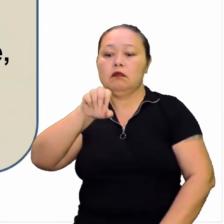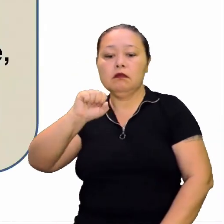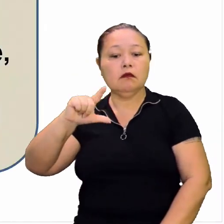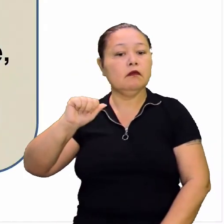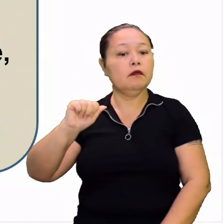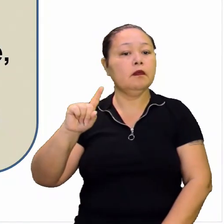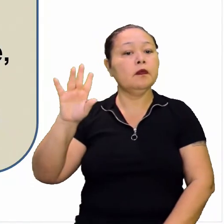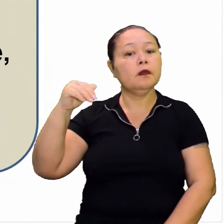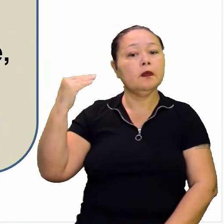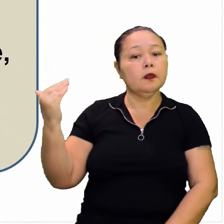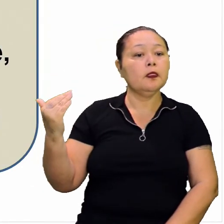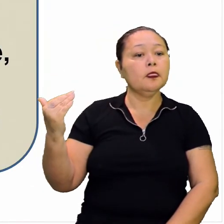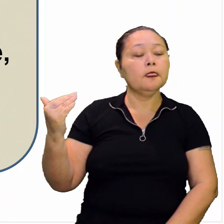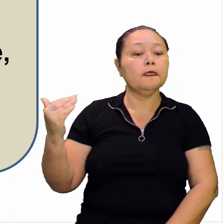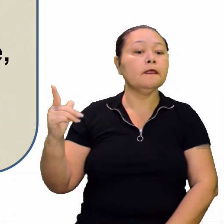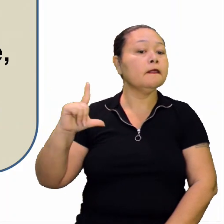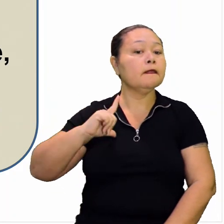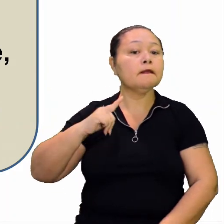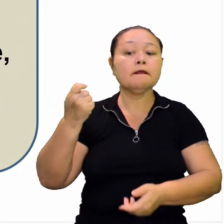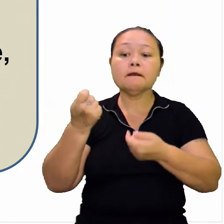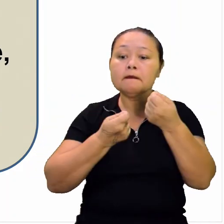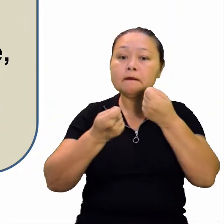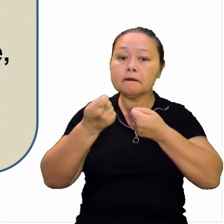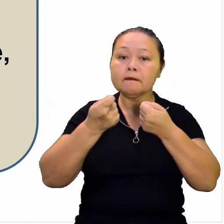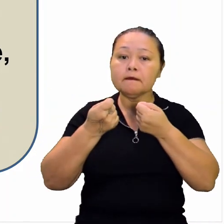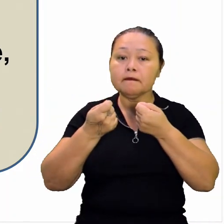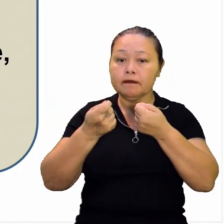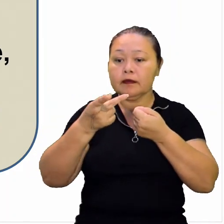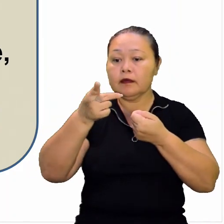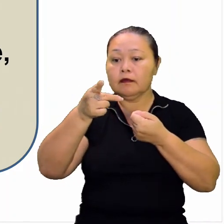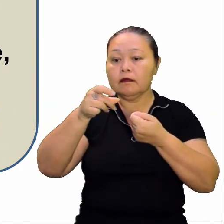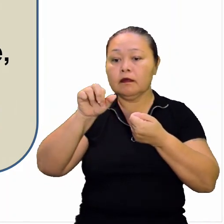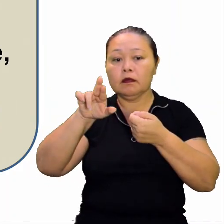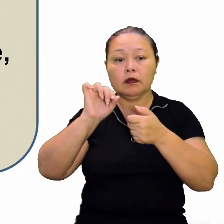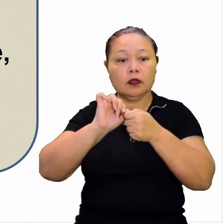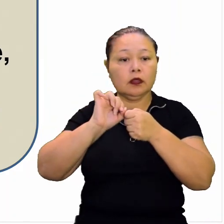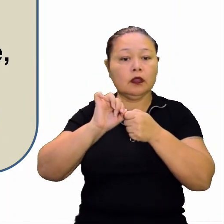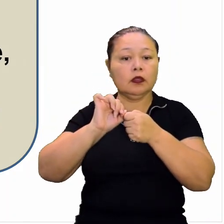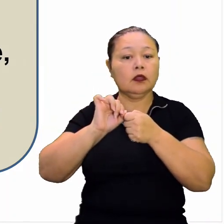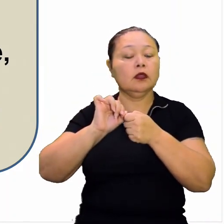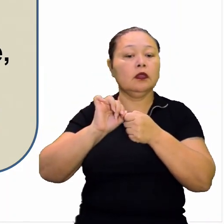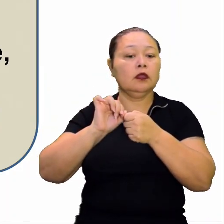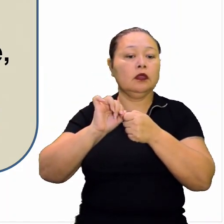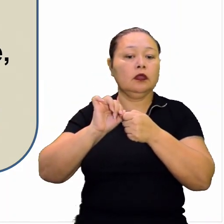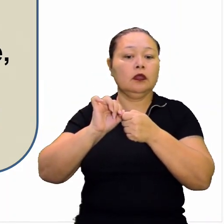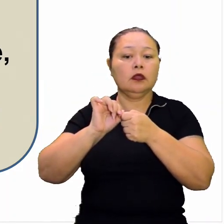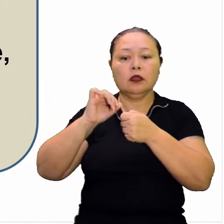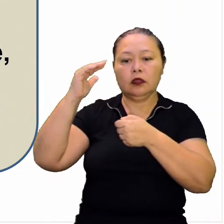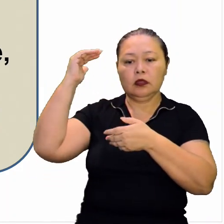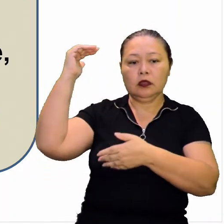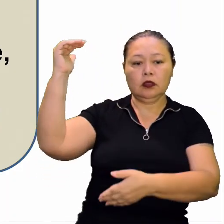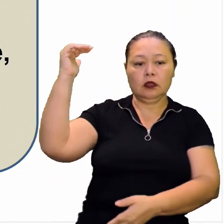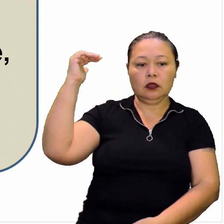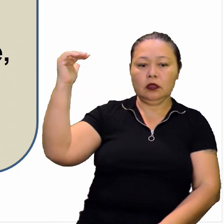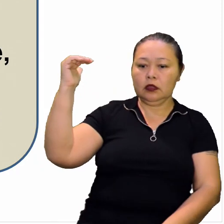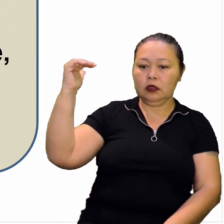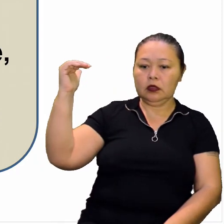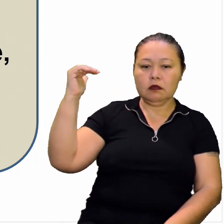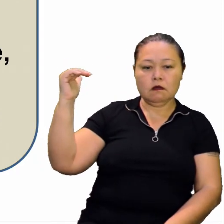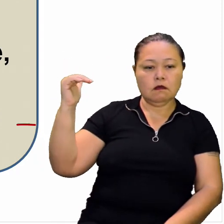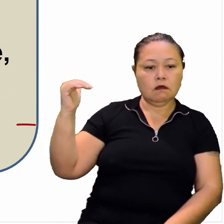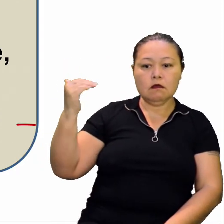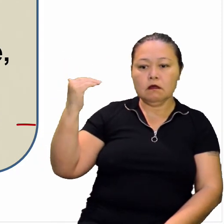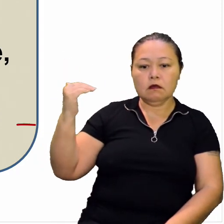E aí, na administração, Dário realizou tudo isso que